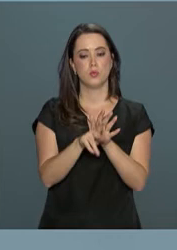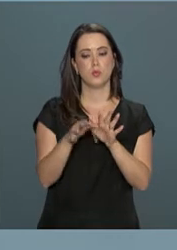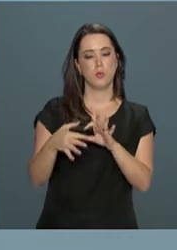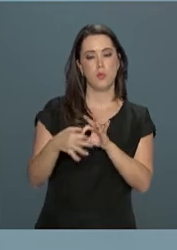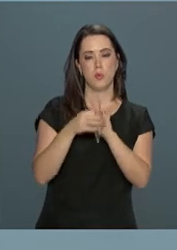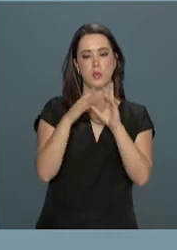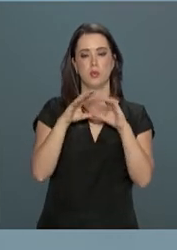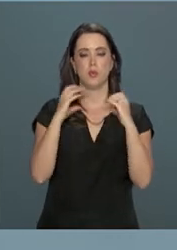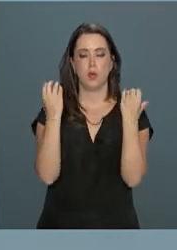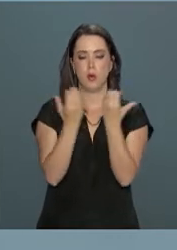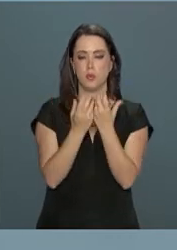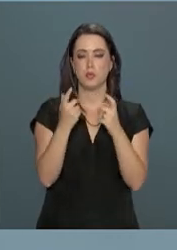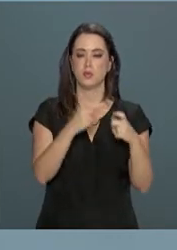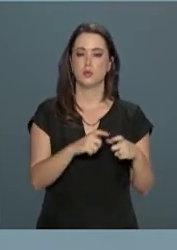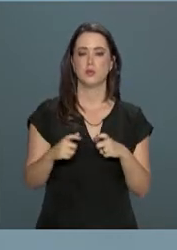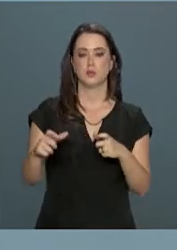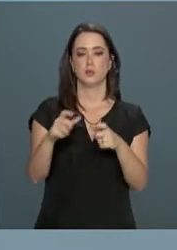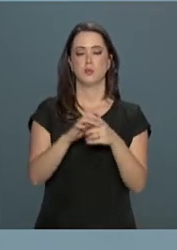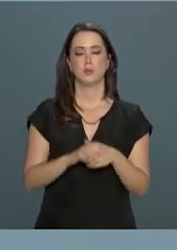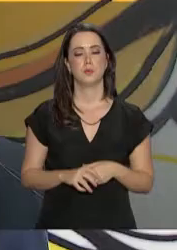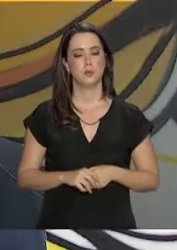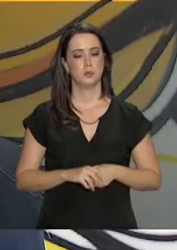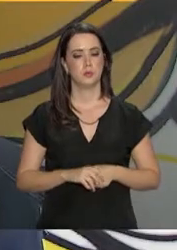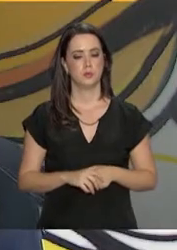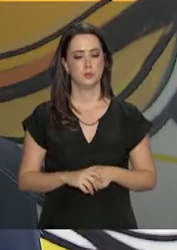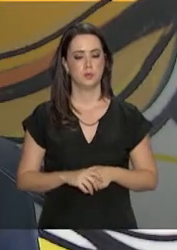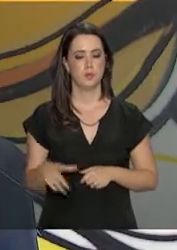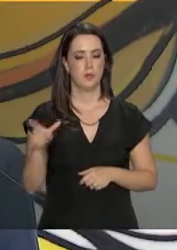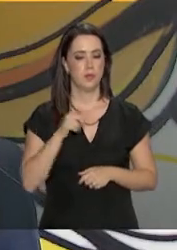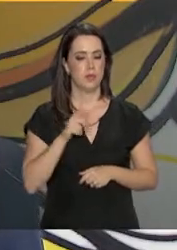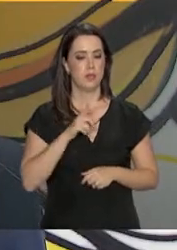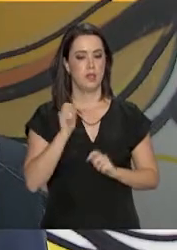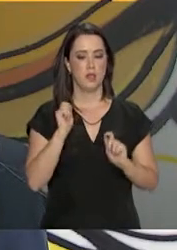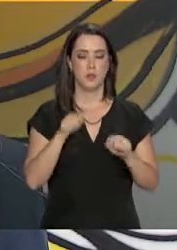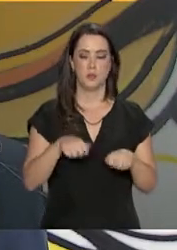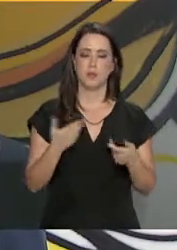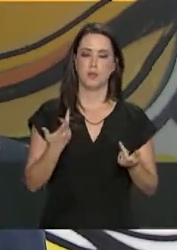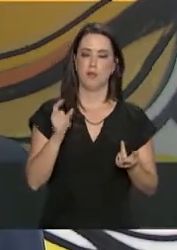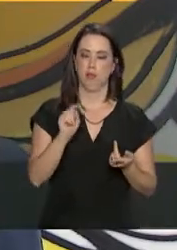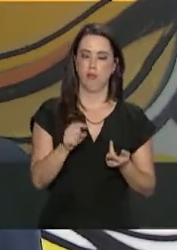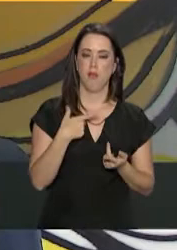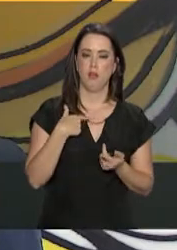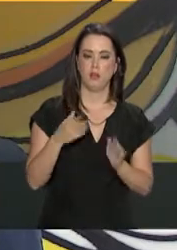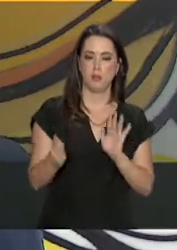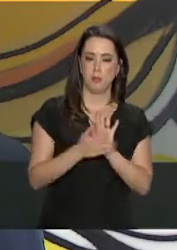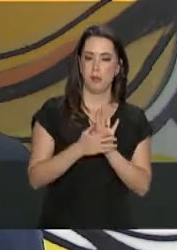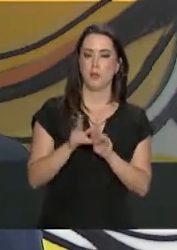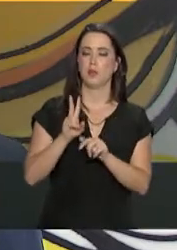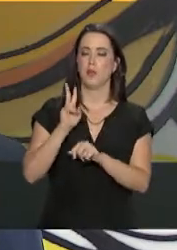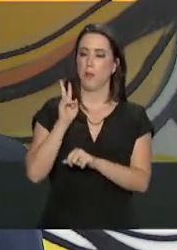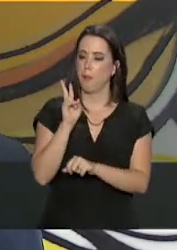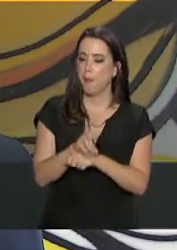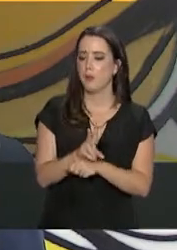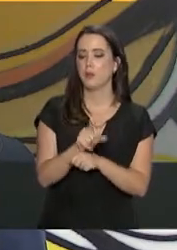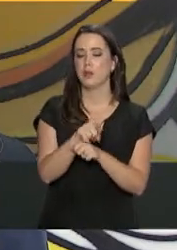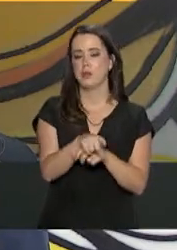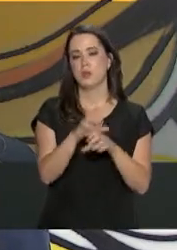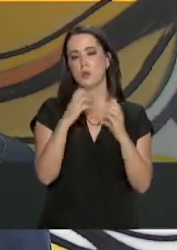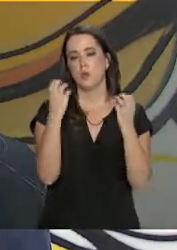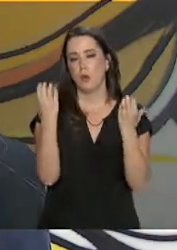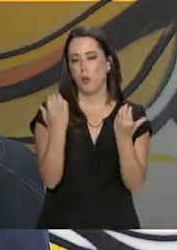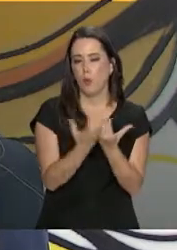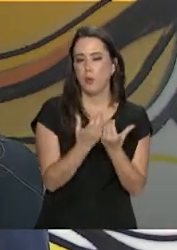as comunidades, entre outras ações. Você tem uma garantia, através da proteção, de